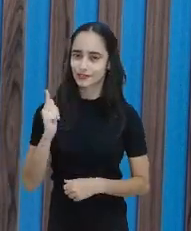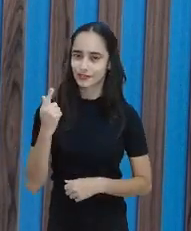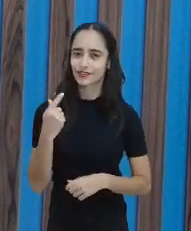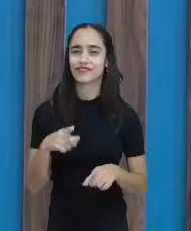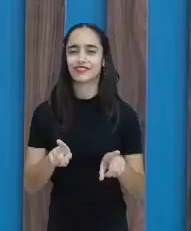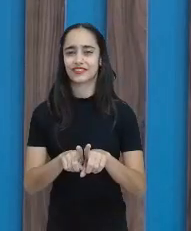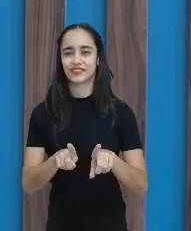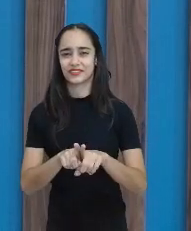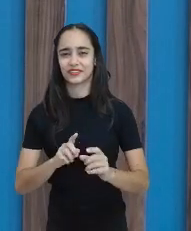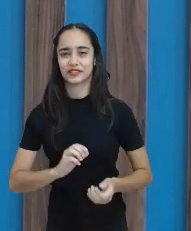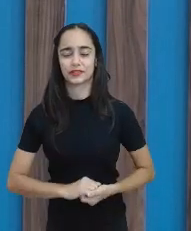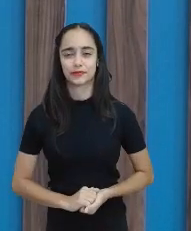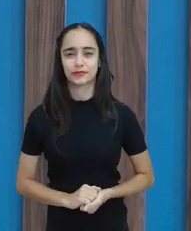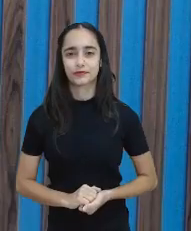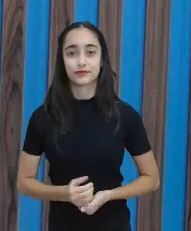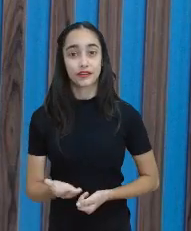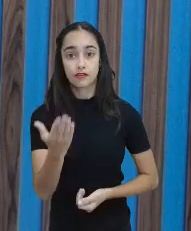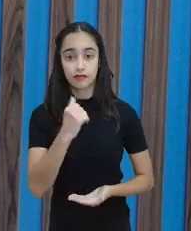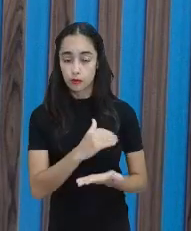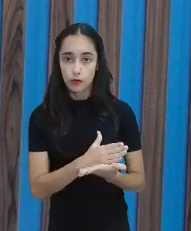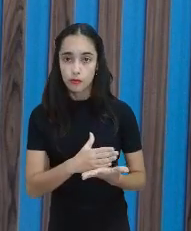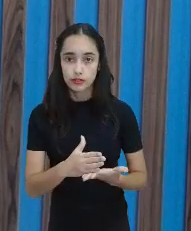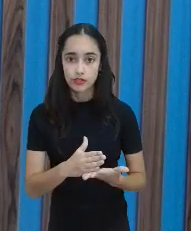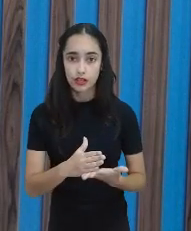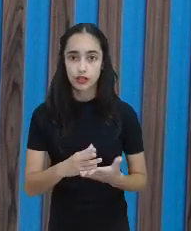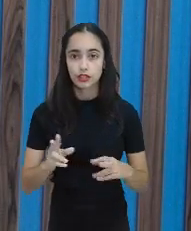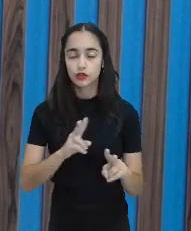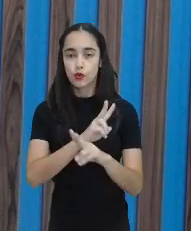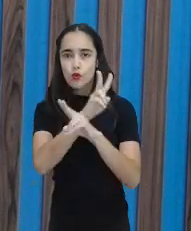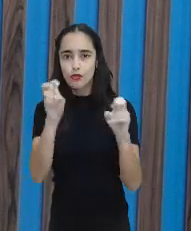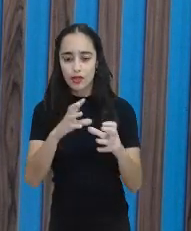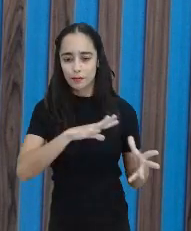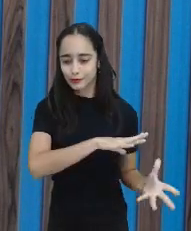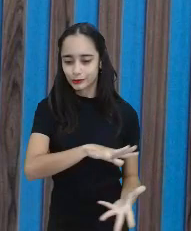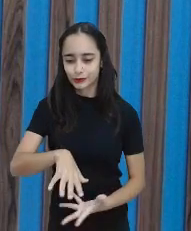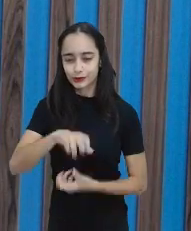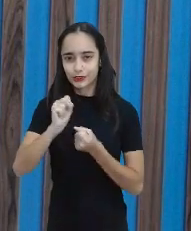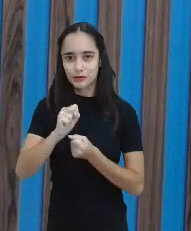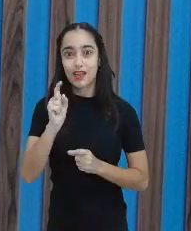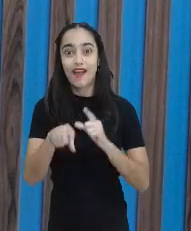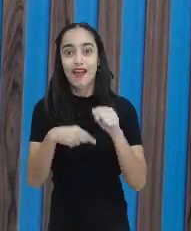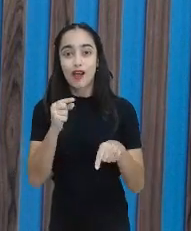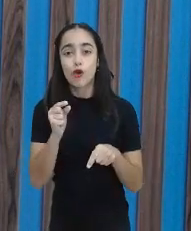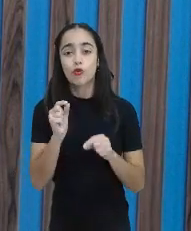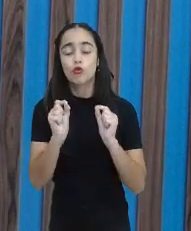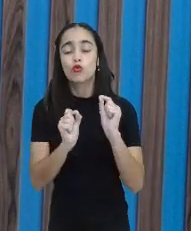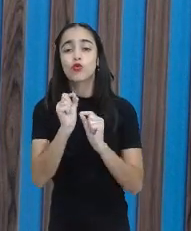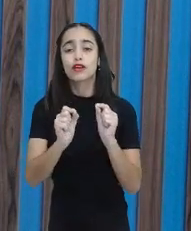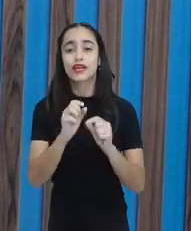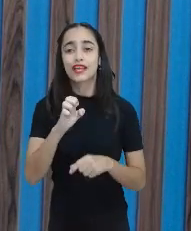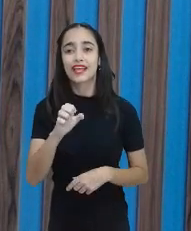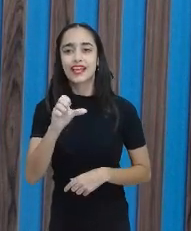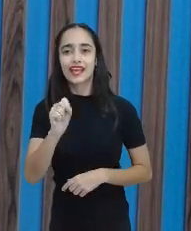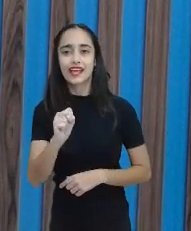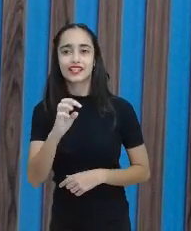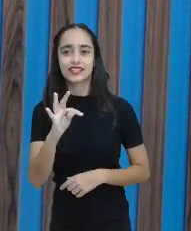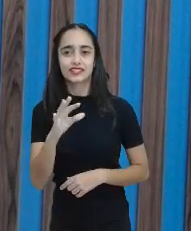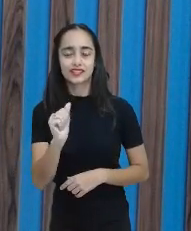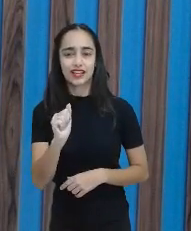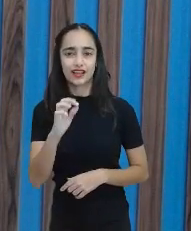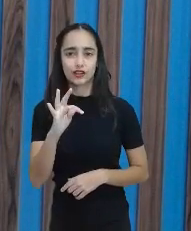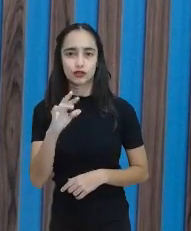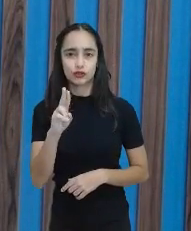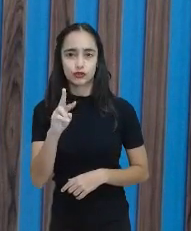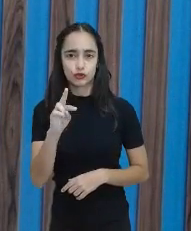geografia, certo? Então vamos embora aqui que o tema da aula de sustentabilidade é Estatuto da Cidade. E daqui a pouco